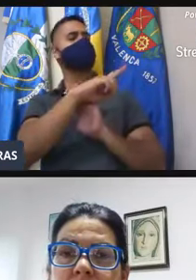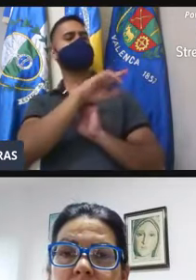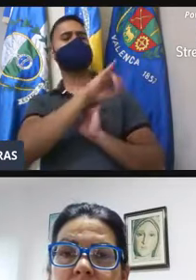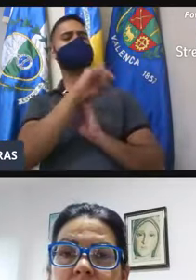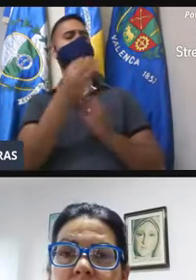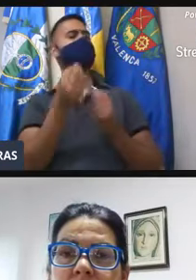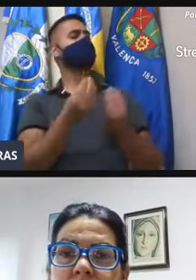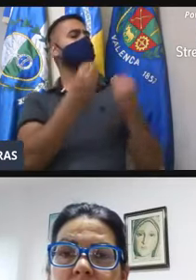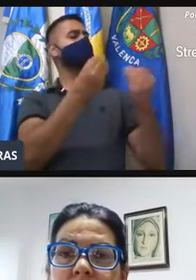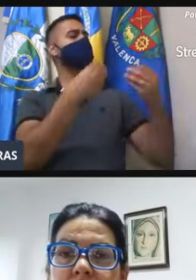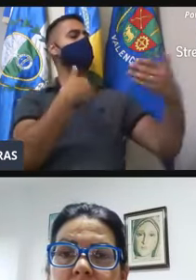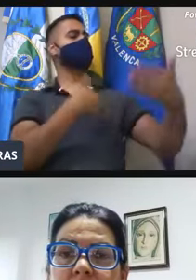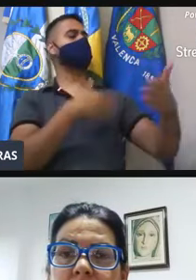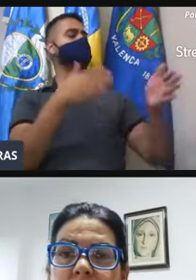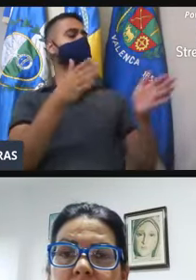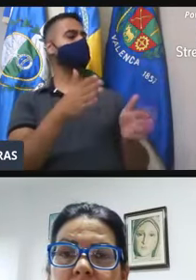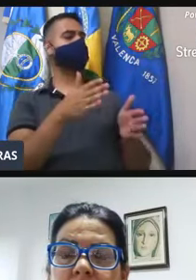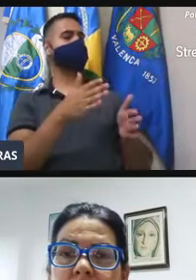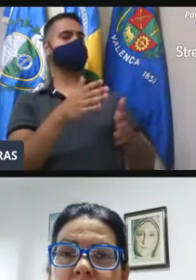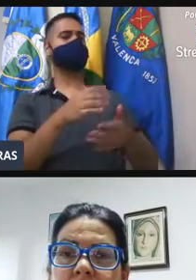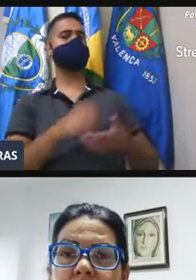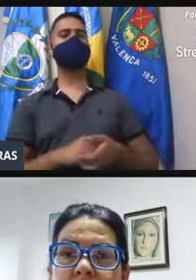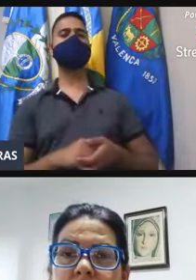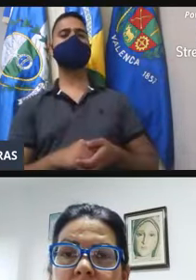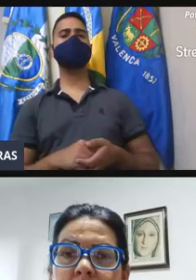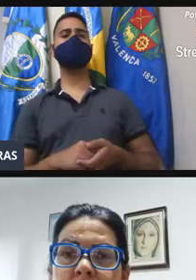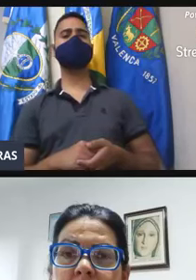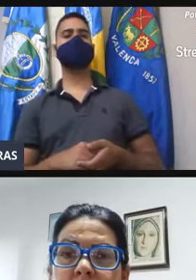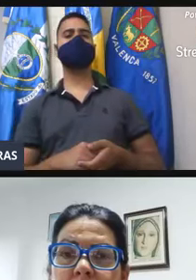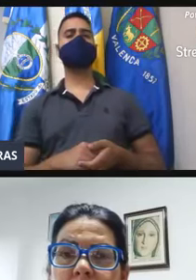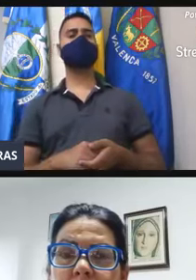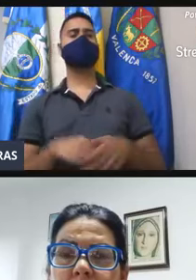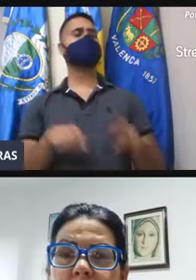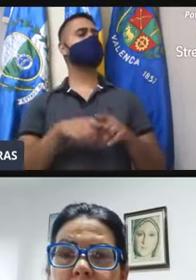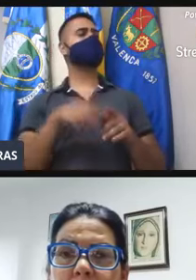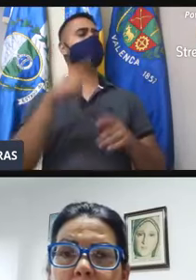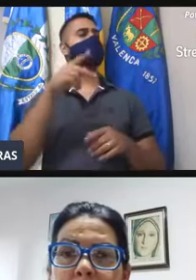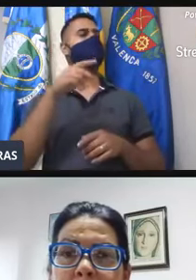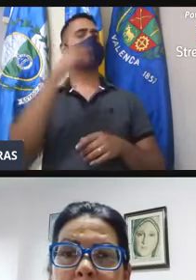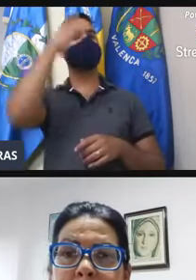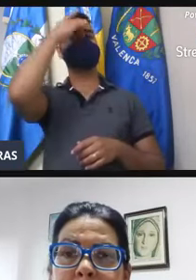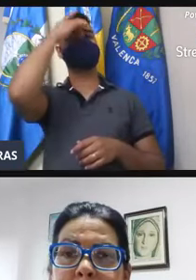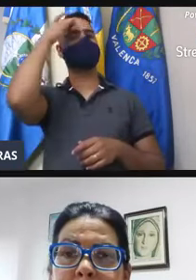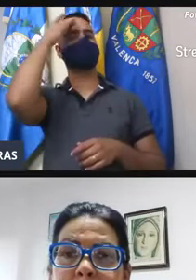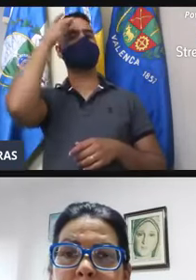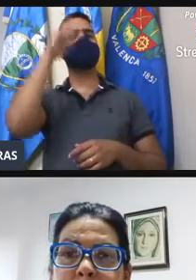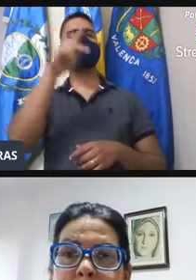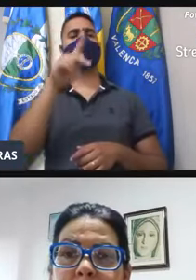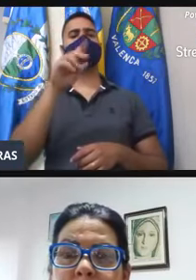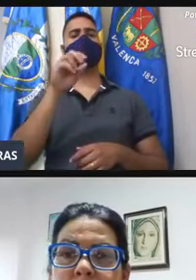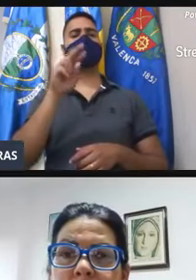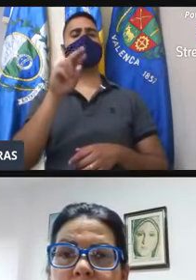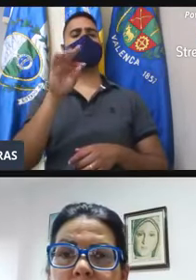estava distribuindo a cesta básica do Laticínio Porto Alegre. Acho que as pessoas já perderam a noção do tempo.